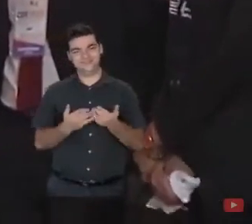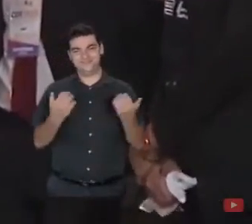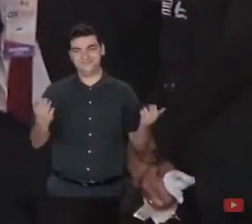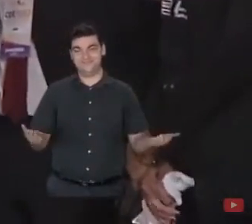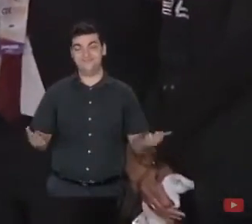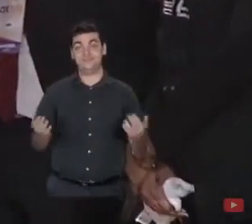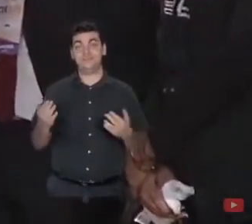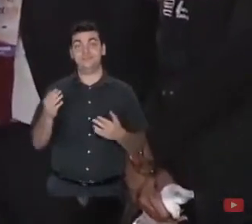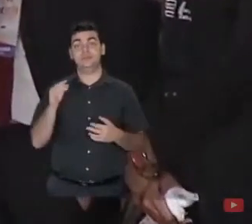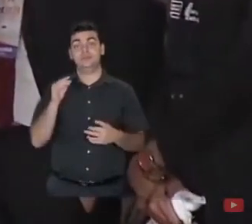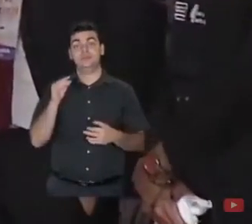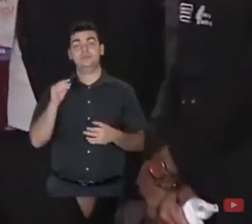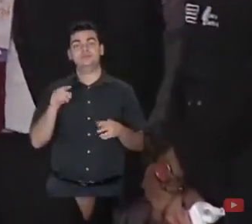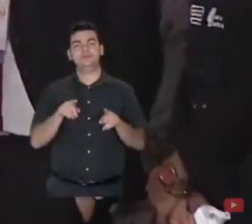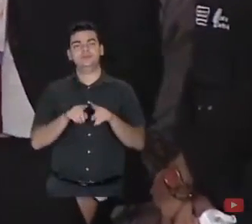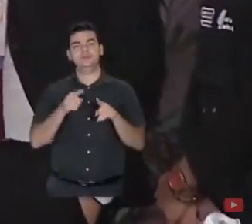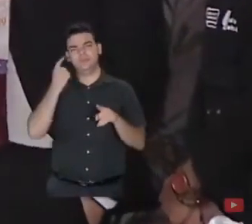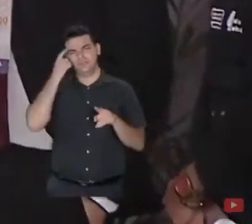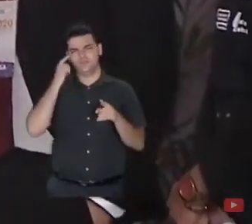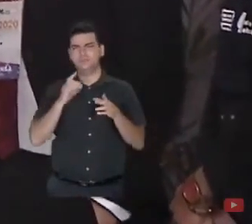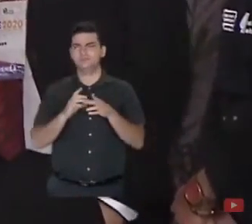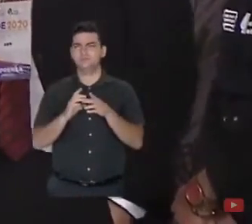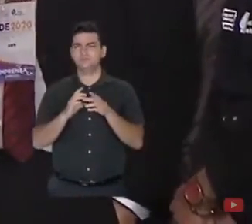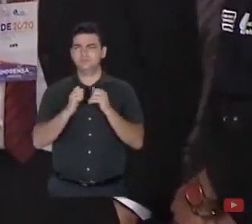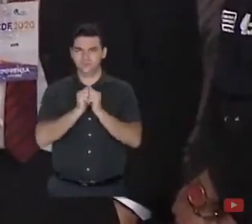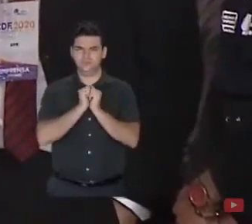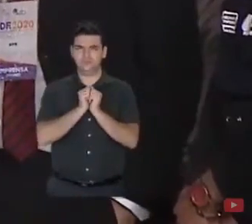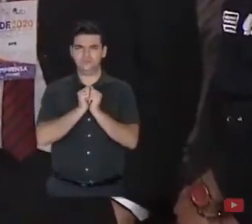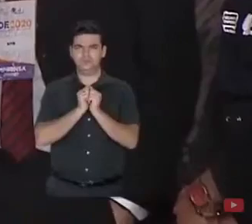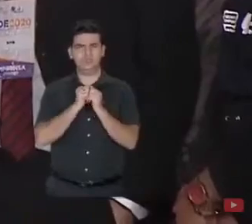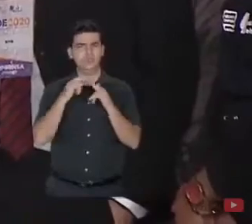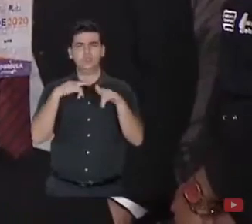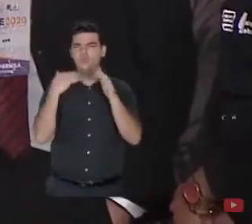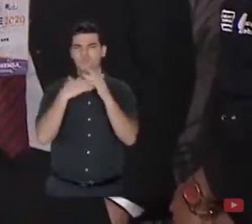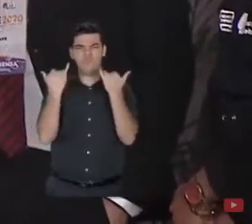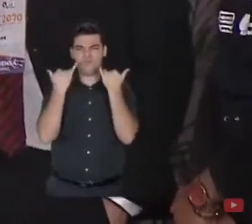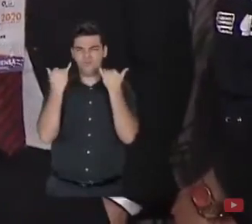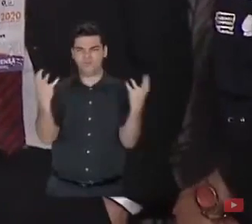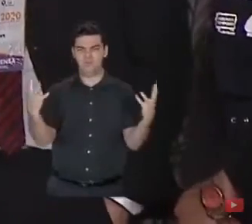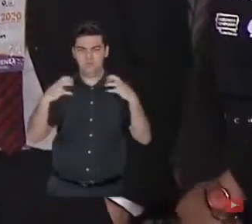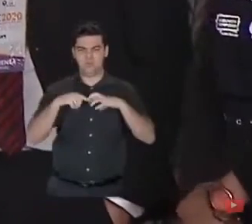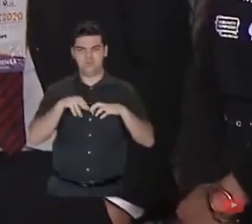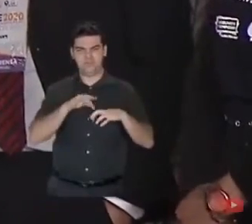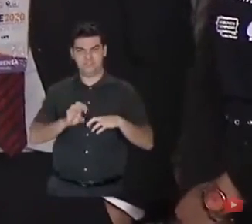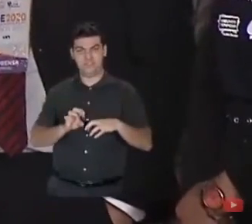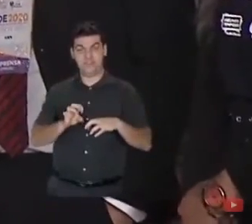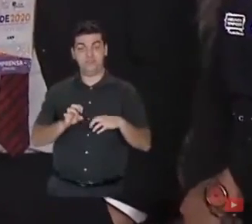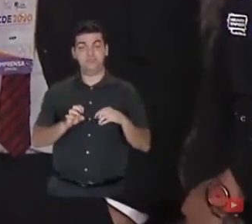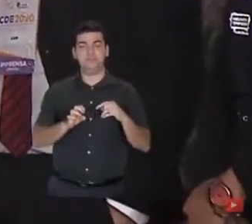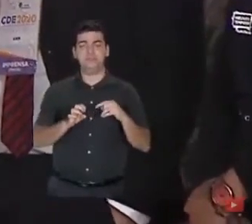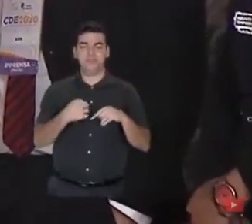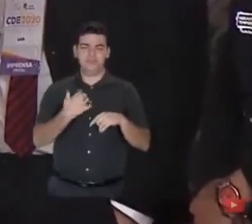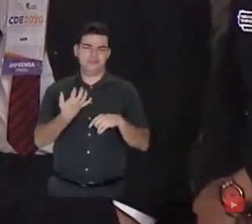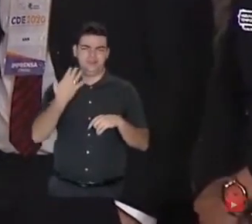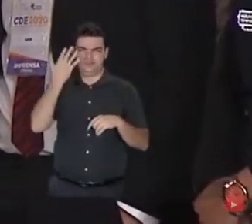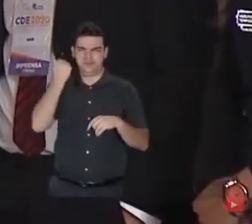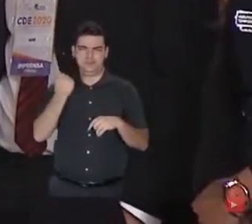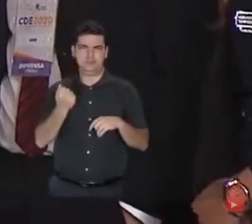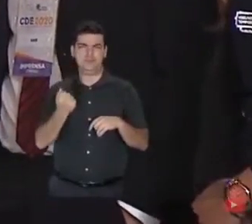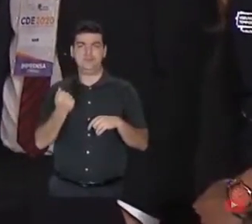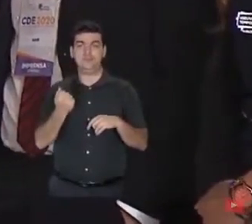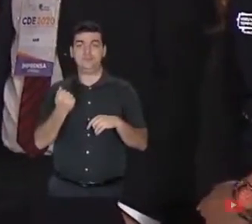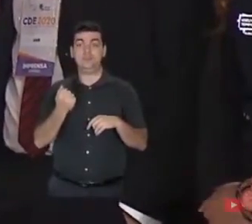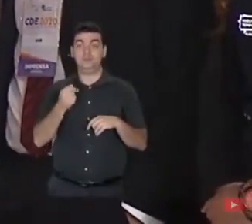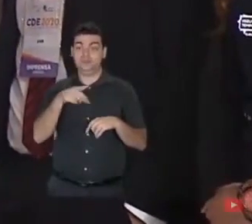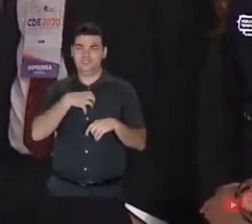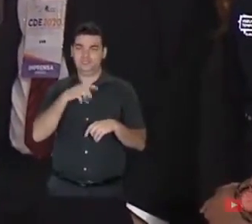Sobre ainda a unificação das informações, eu gostaria de saber se, depois